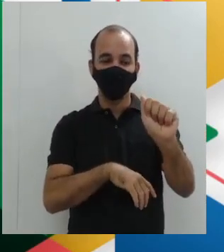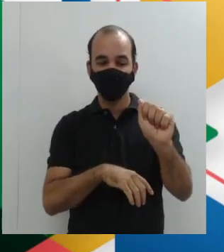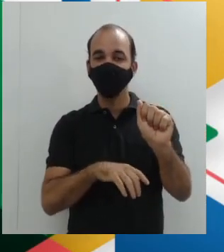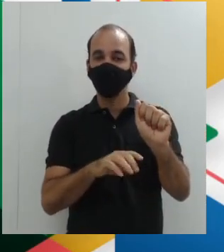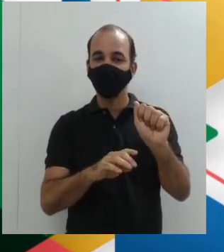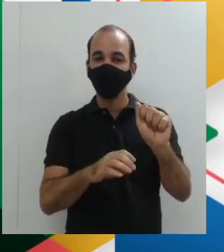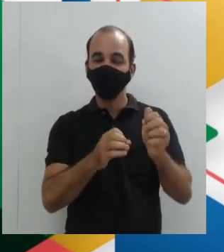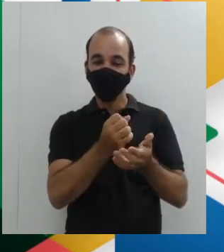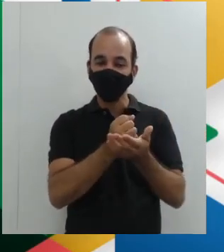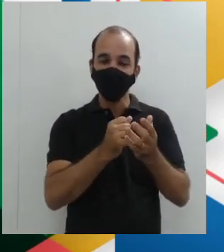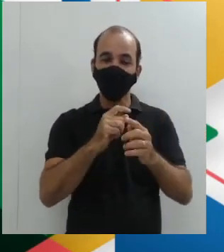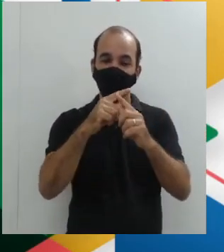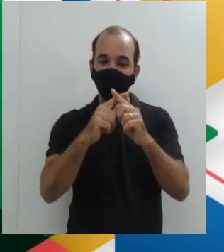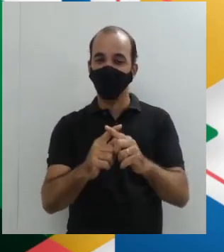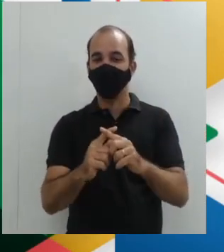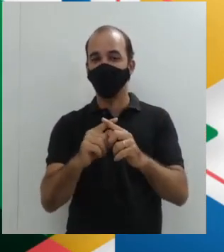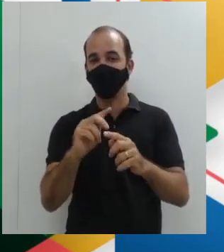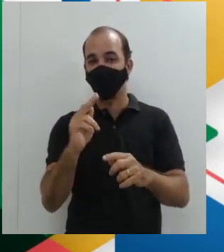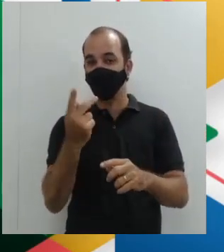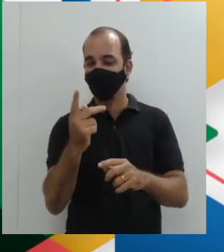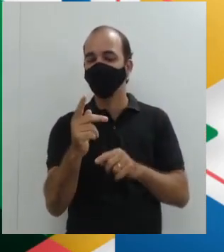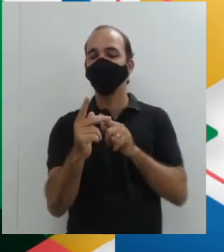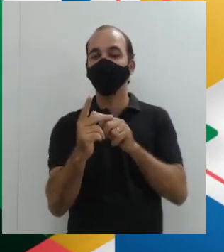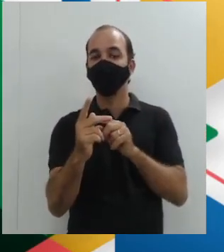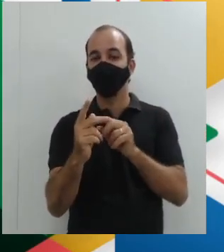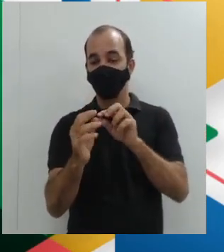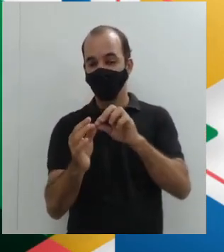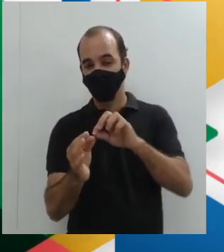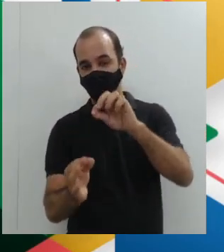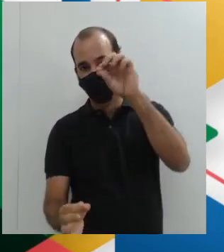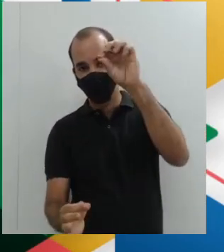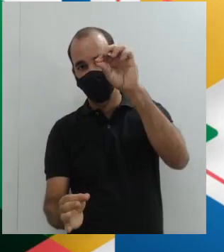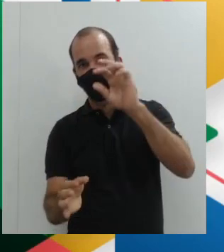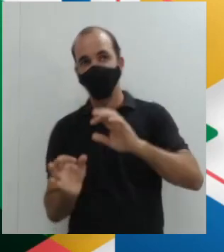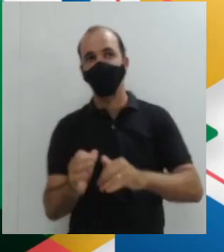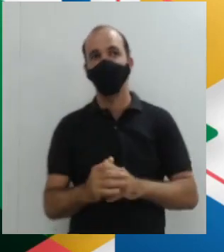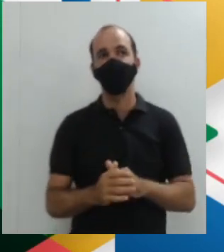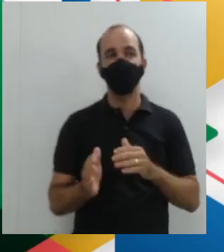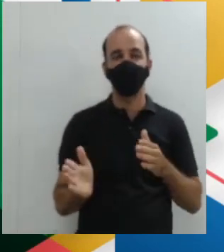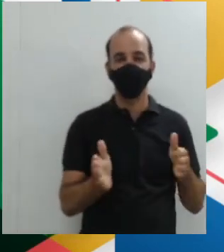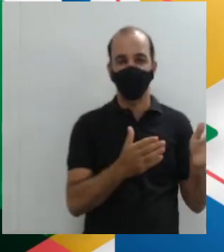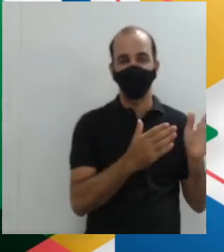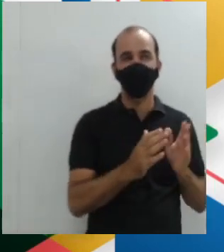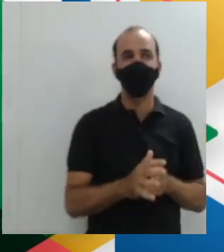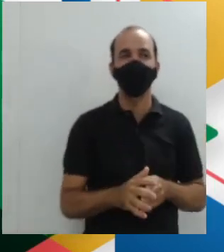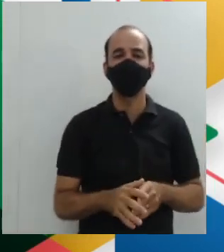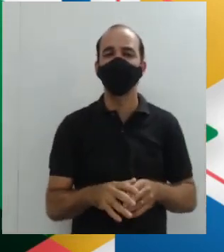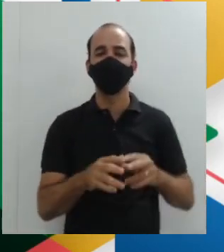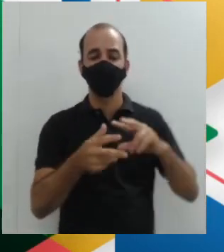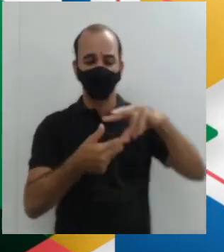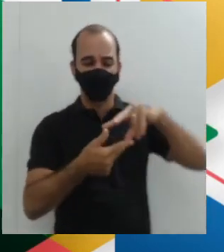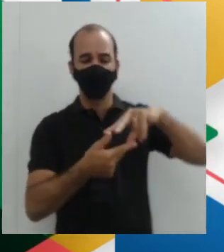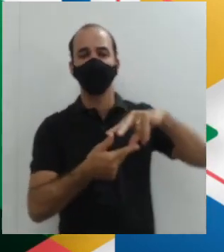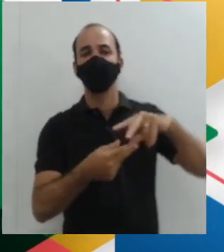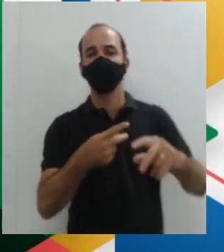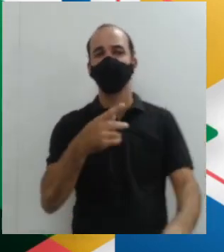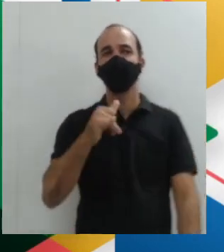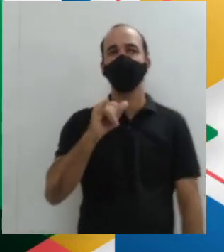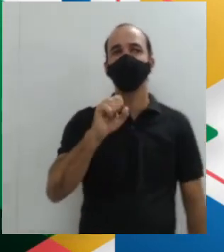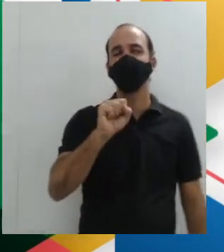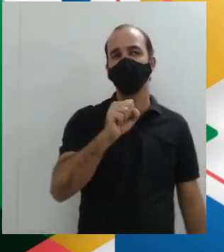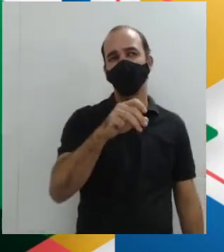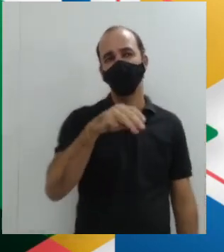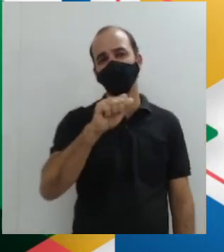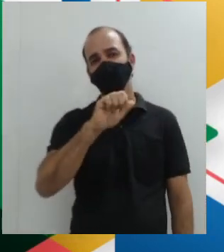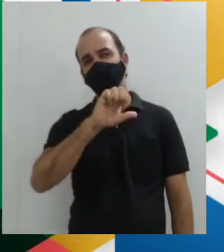continuar aqui a nossa brincadeira. Temos alguns prismas especiais. O cubo, por exemplo, é um paralelepípedo